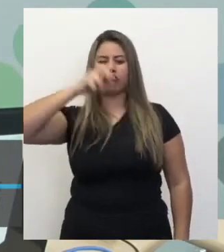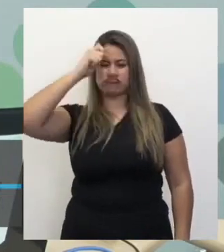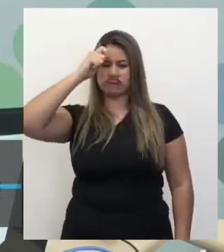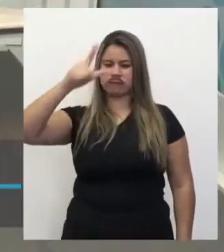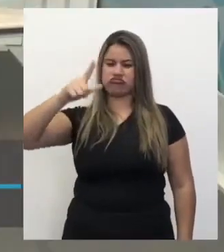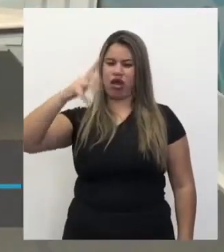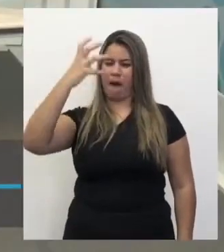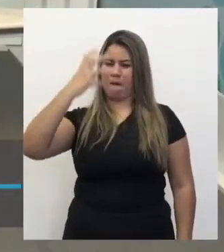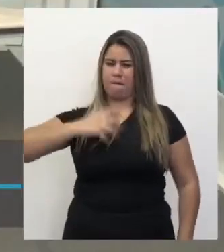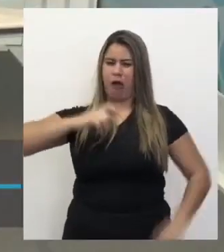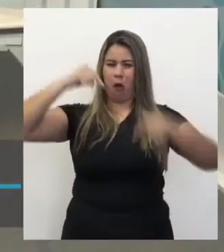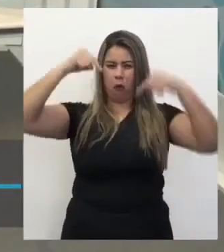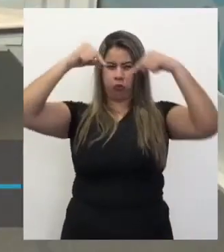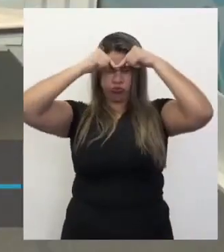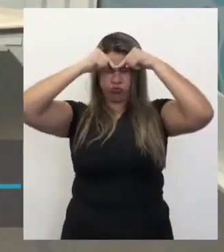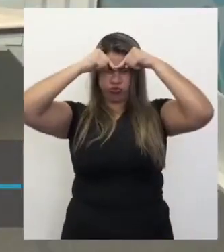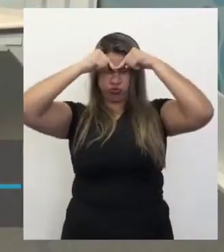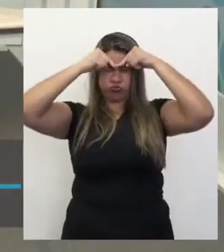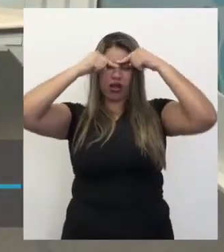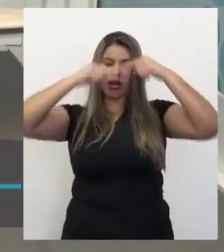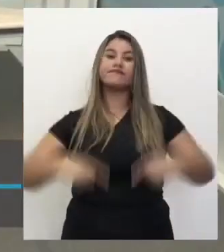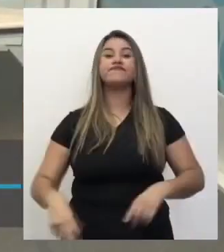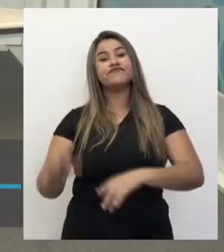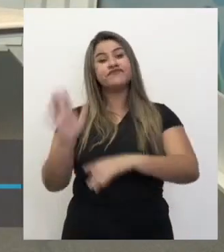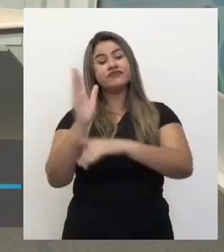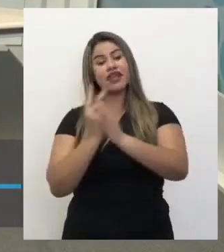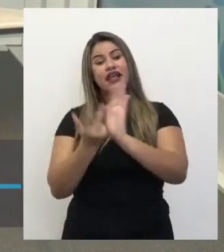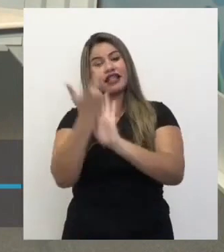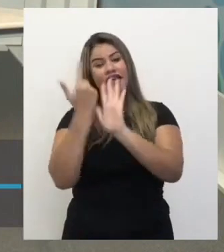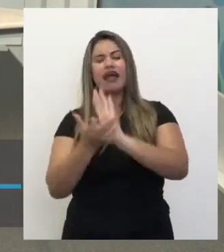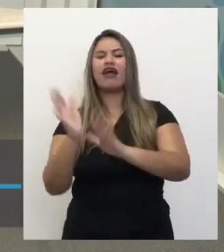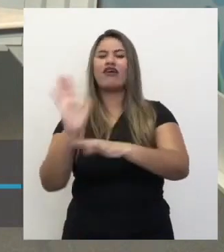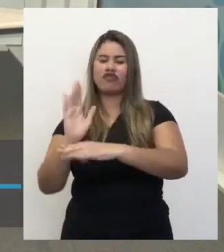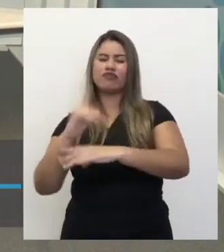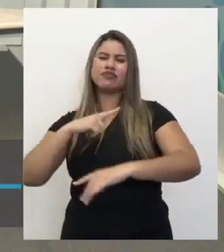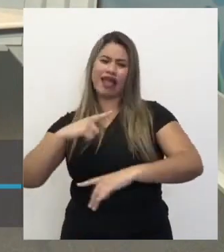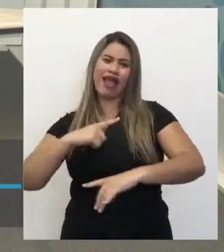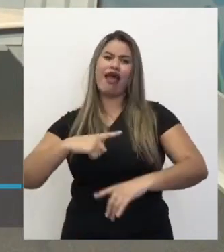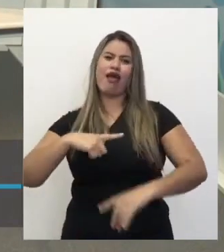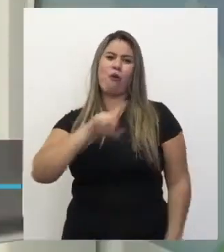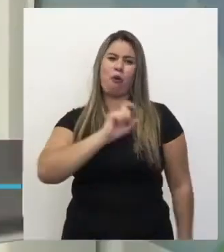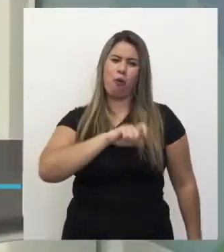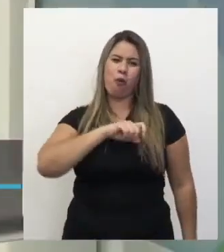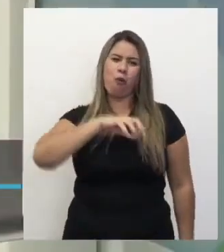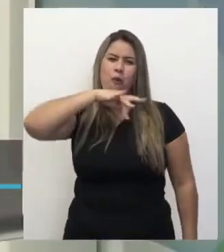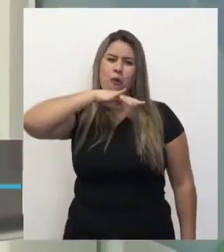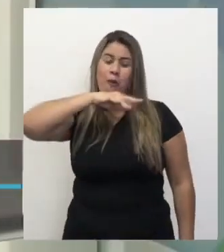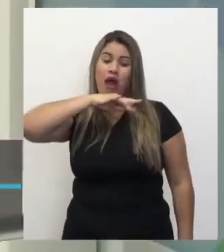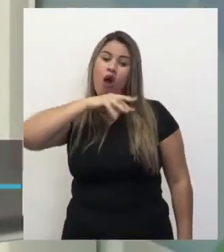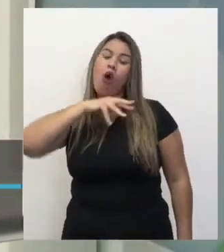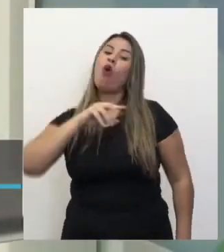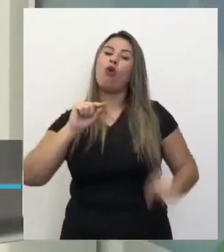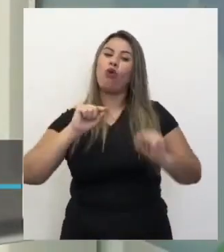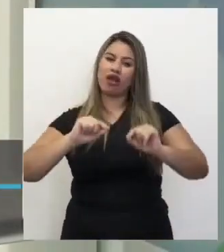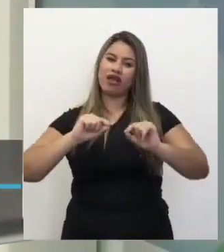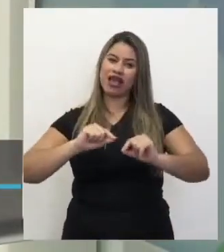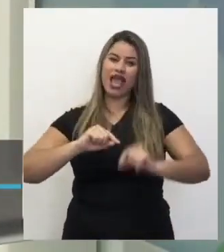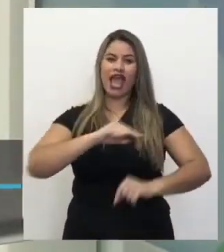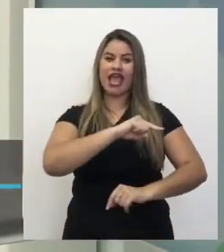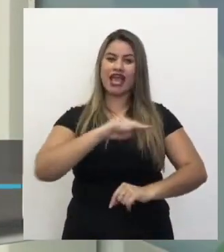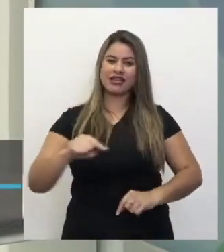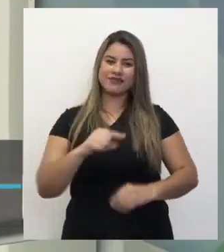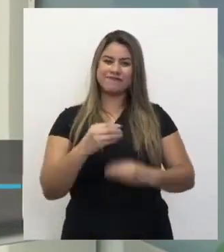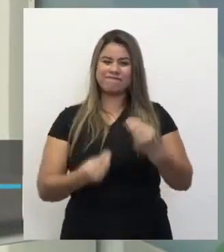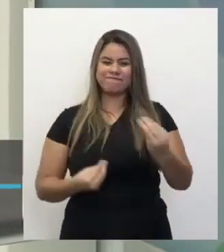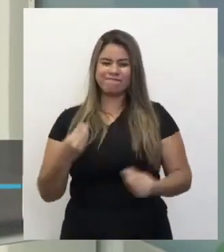mesmo, Pro? Exatamente. Sempre nos desenhos tem um vilão. Sempre nos desenhos tem um vilão. Então, a gente pode pensar, o vilão é o cara mal, é um cara que está